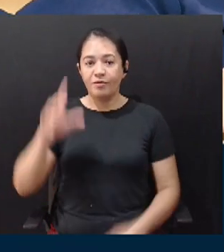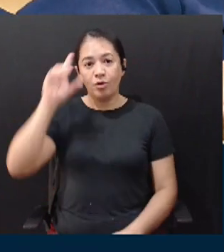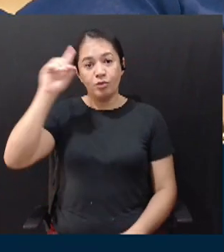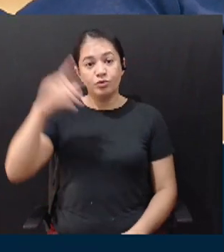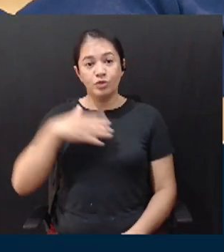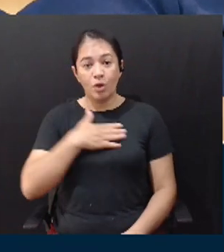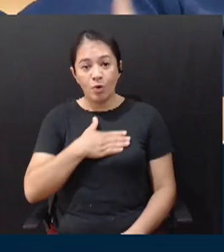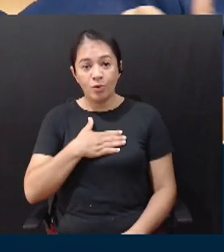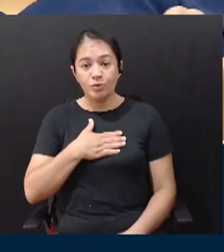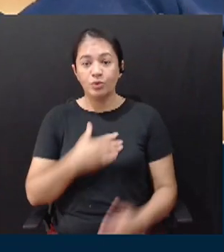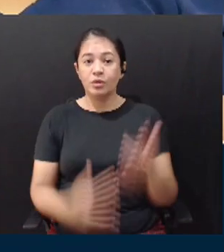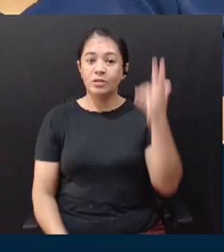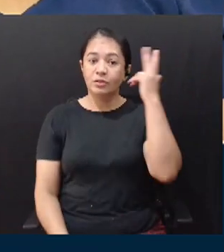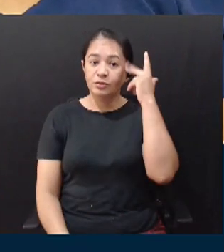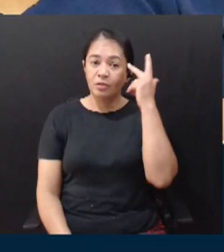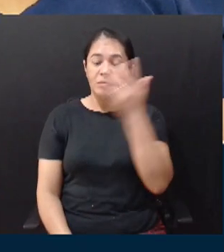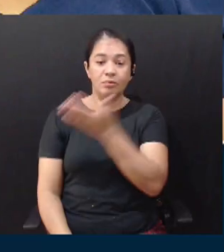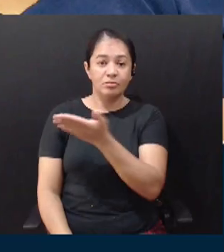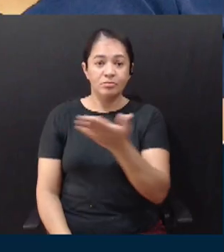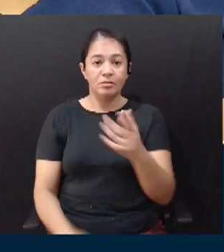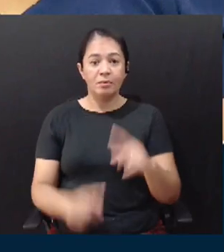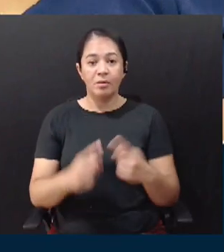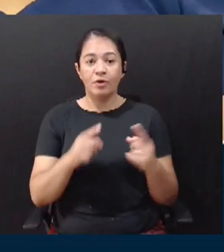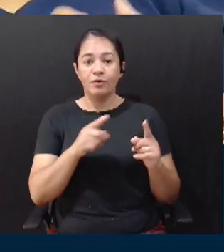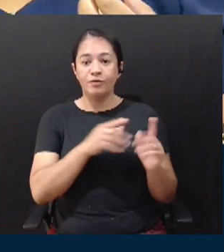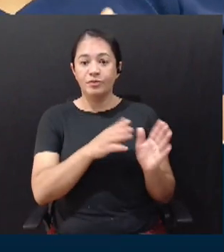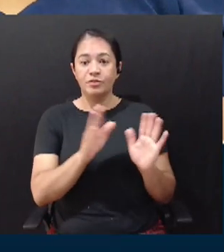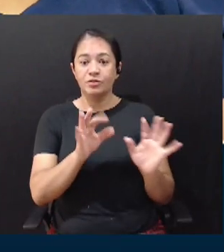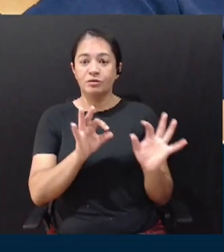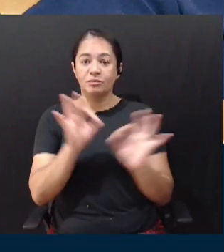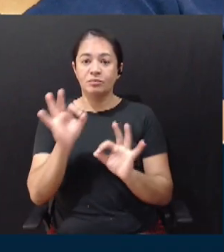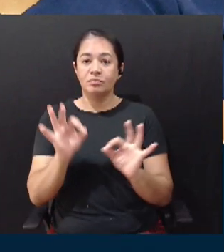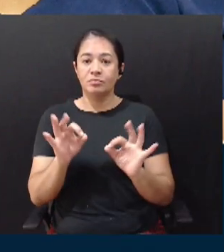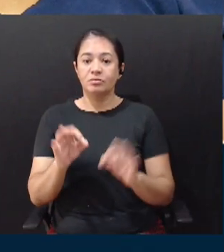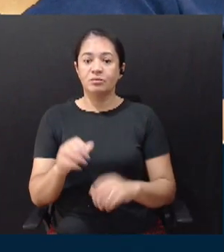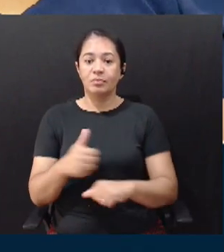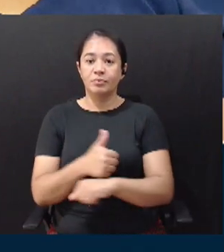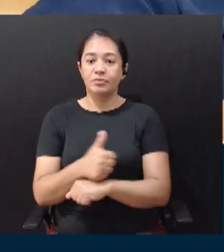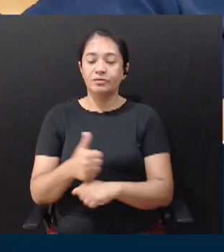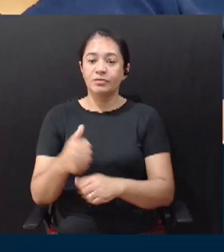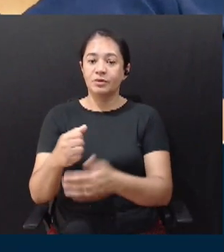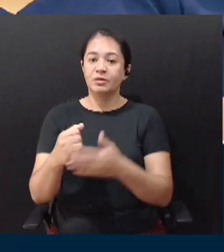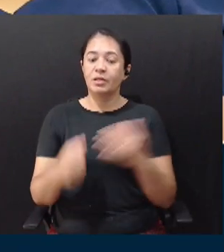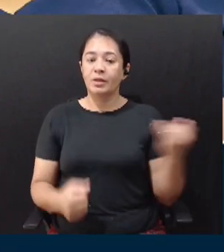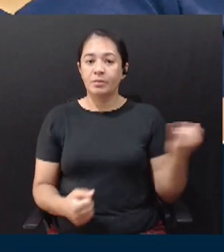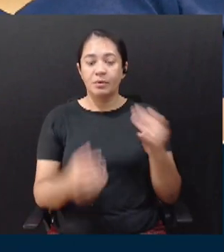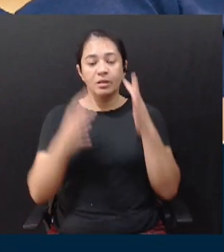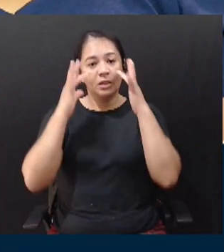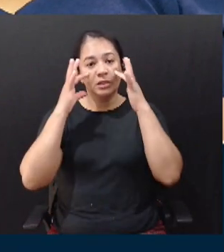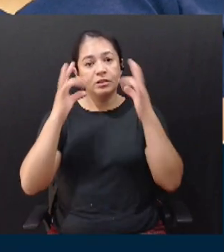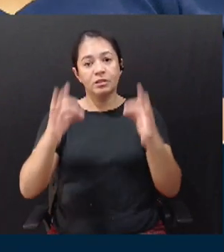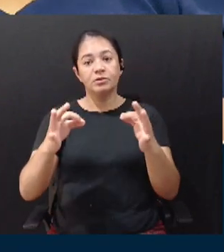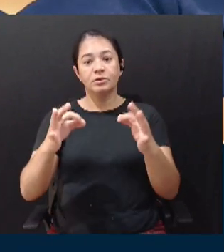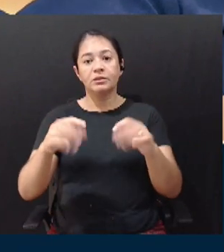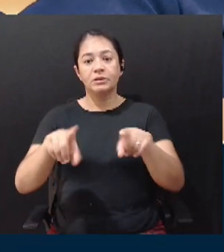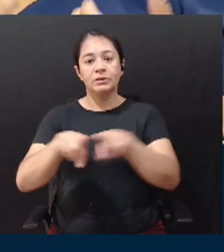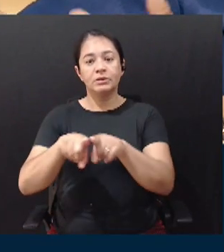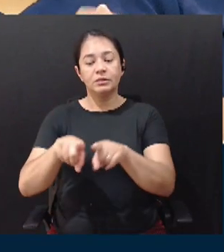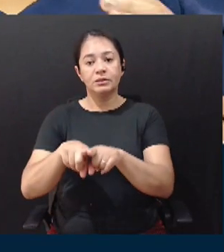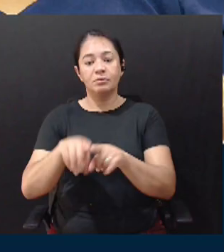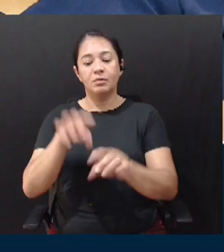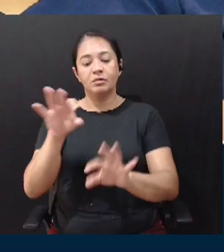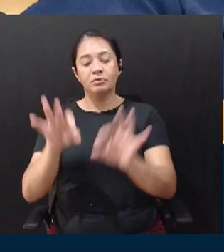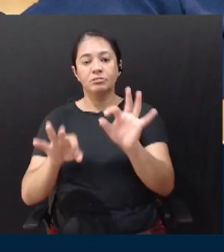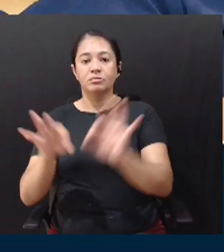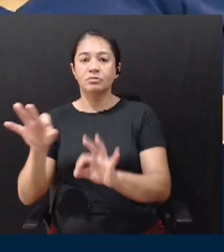você. Mas para isso, como você viu aqui que as nossas profissionais trouxeram, importante ficar atento aos sinais e também um planejamento, né? Um